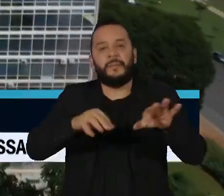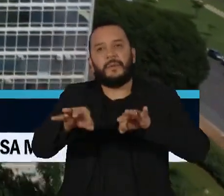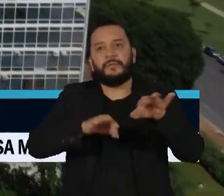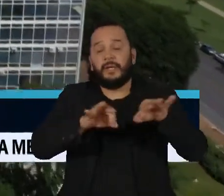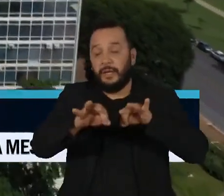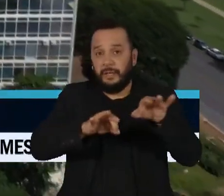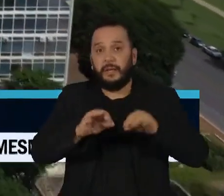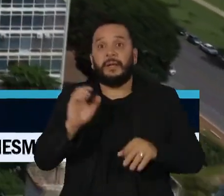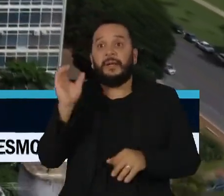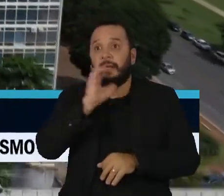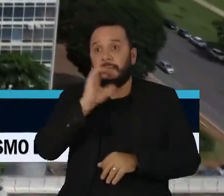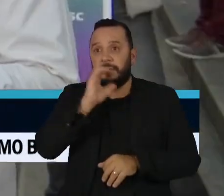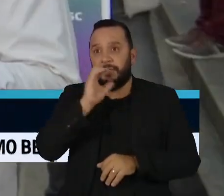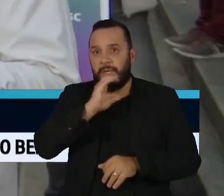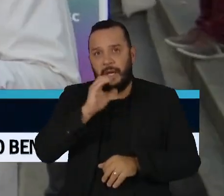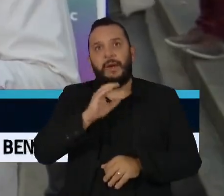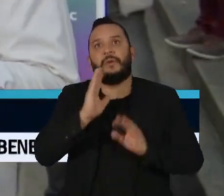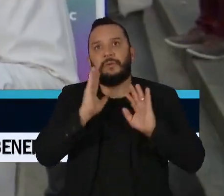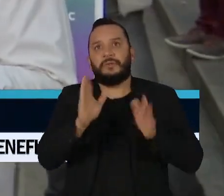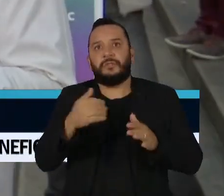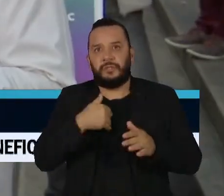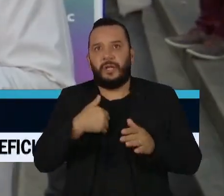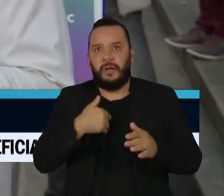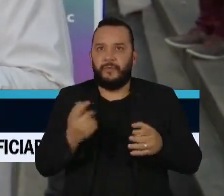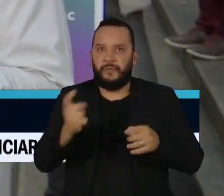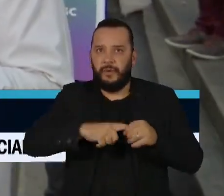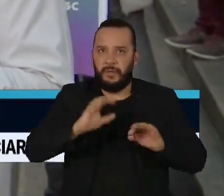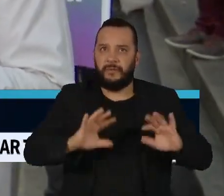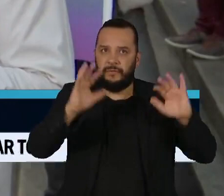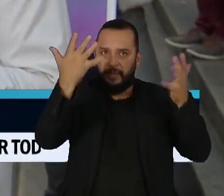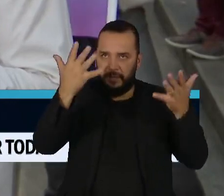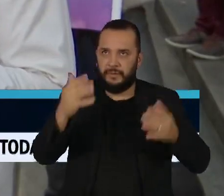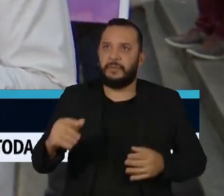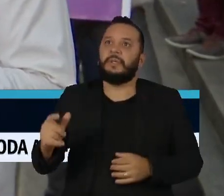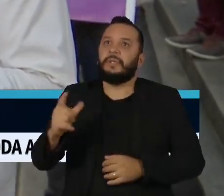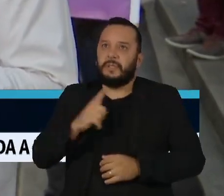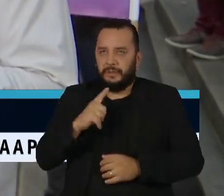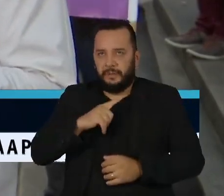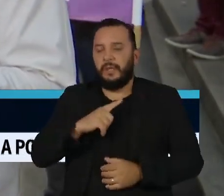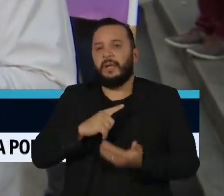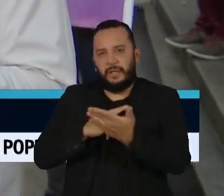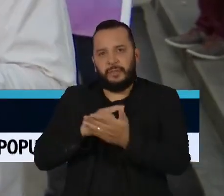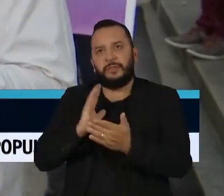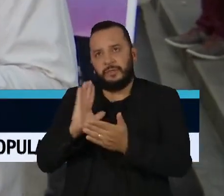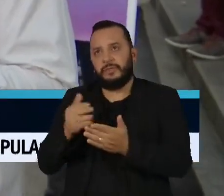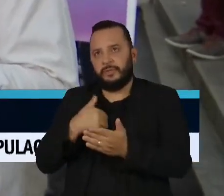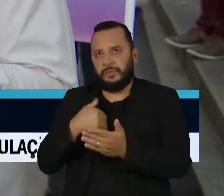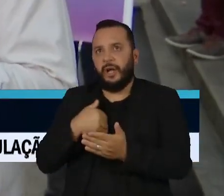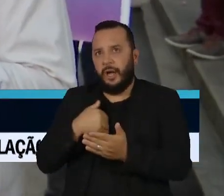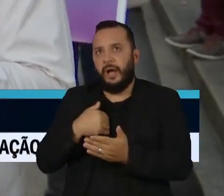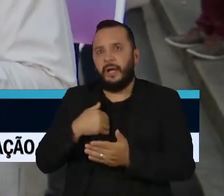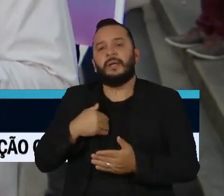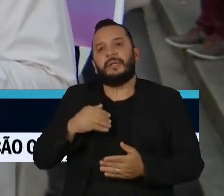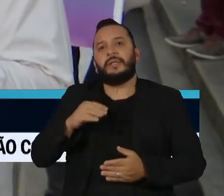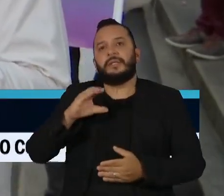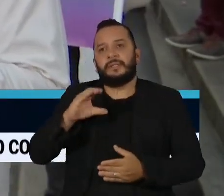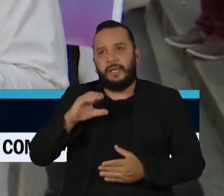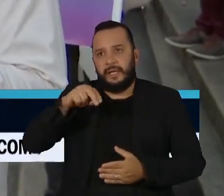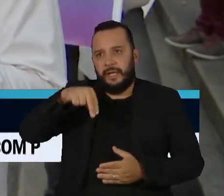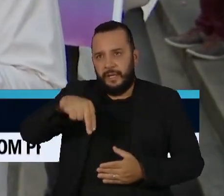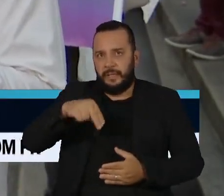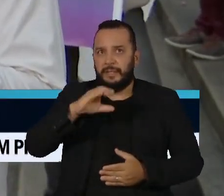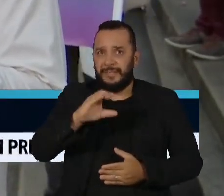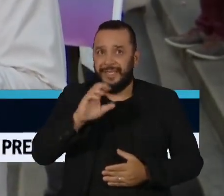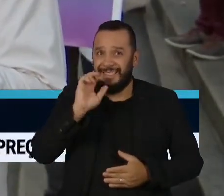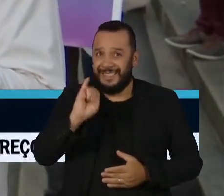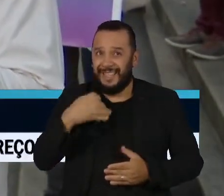de Retomada do Setor de Eventos. Segundo a previsão da Confederação Nacional do Comércio de Bens, Serviços e Turismo, a CNC, se